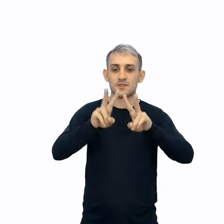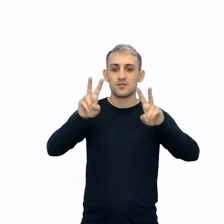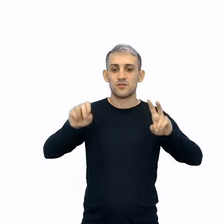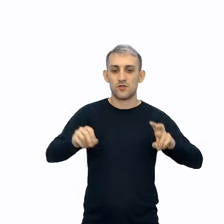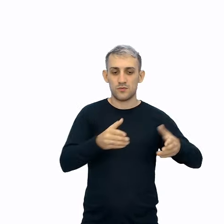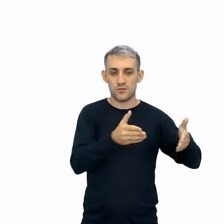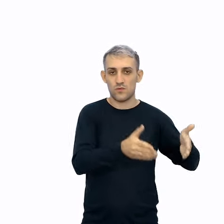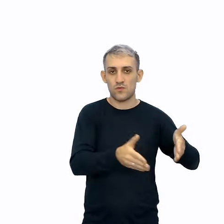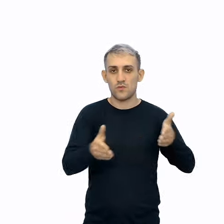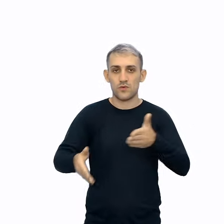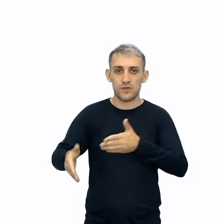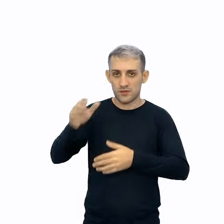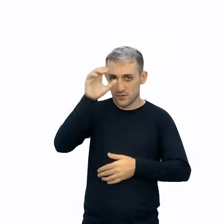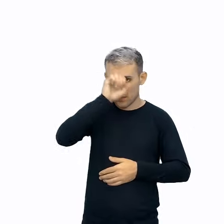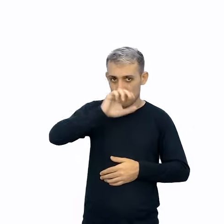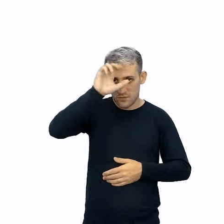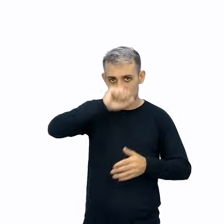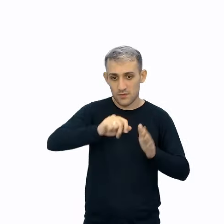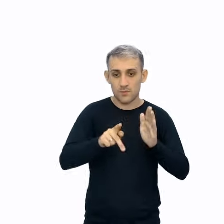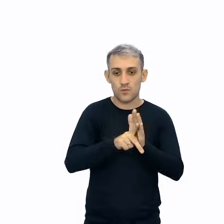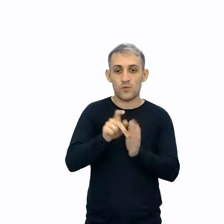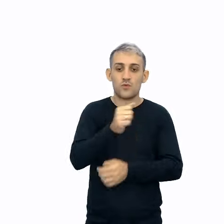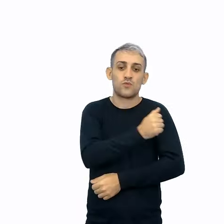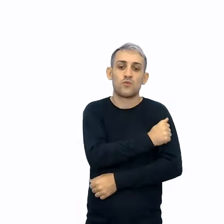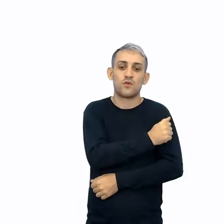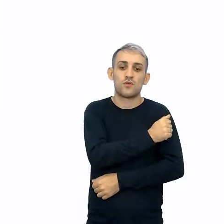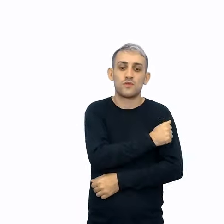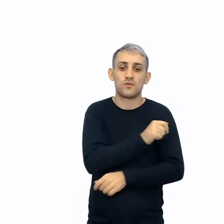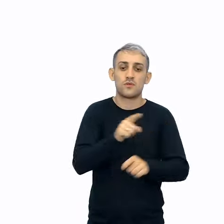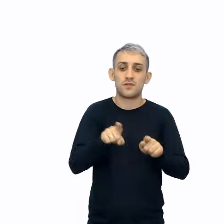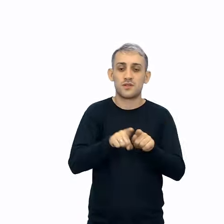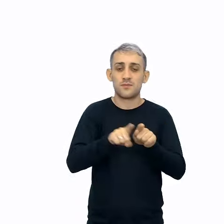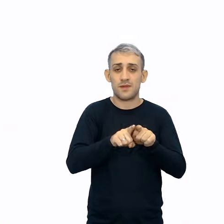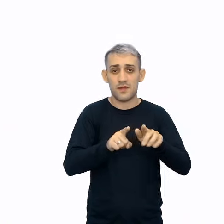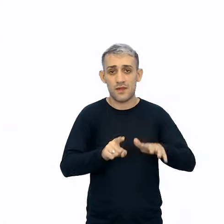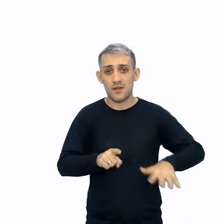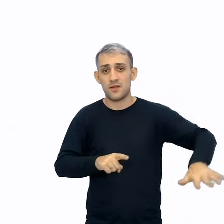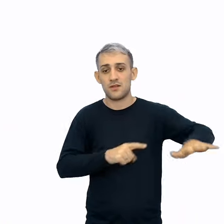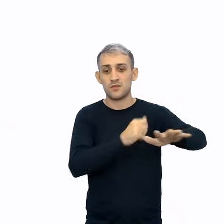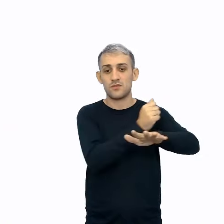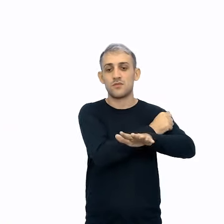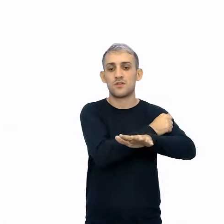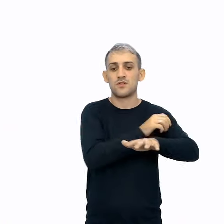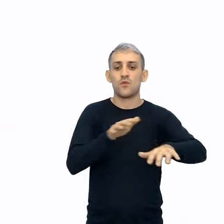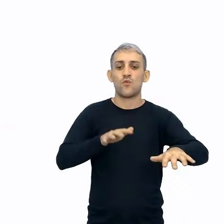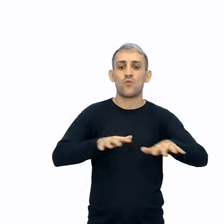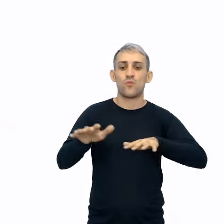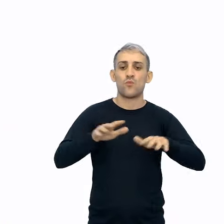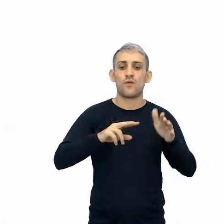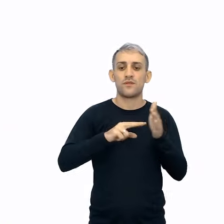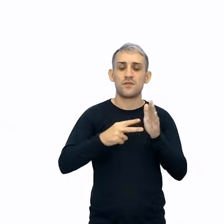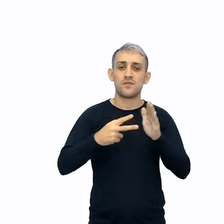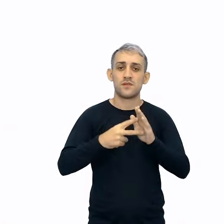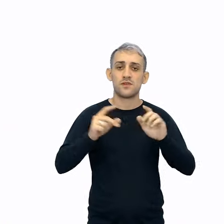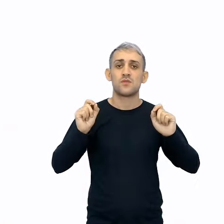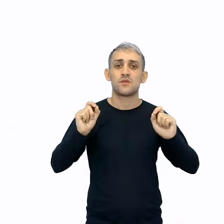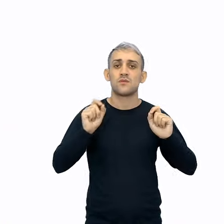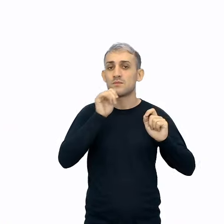aprendizagem dos seus estudantes já para os estudantes esse movimento oferece a